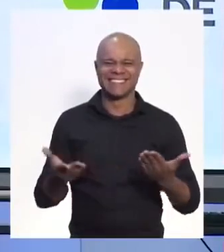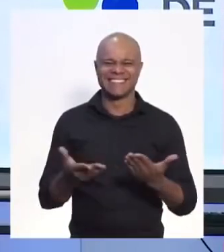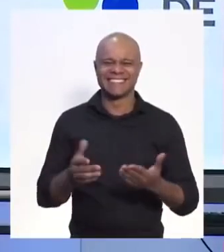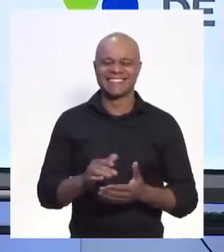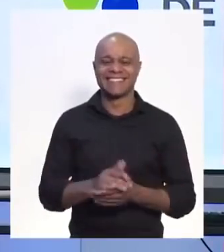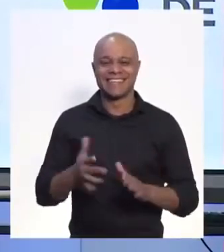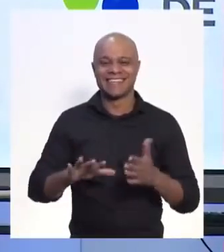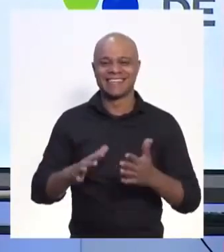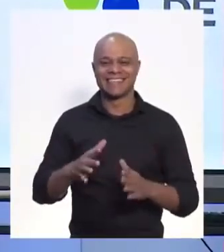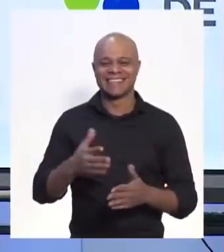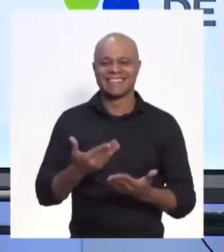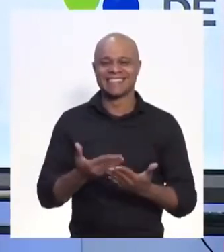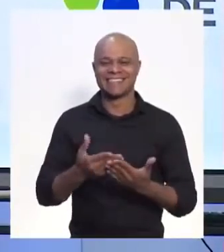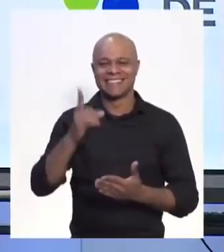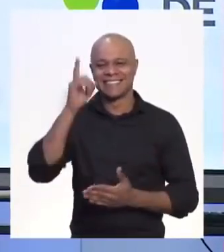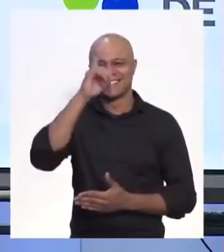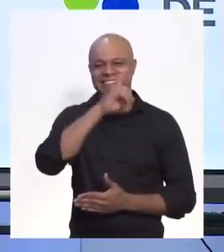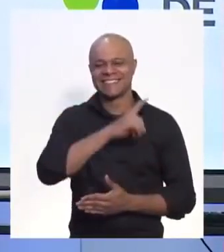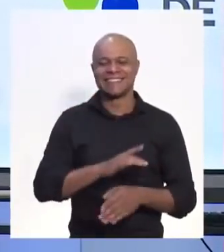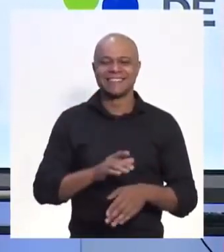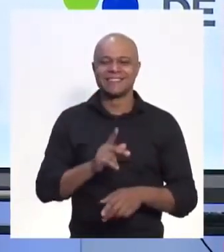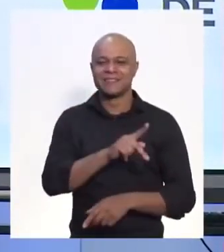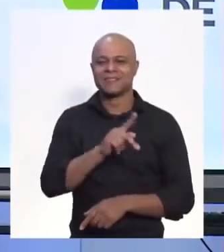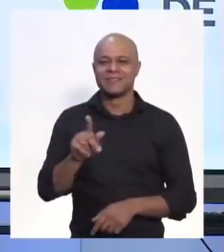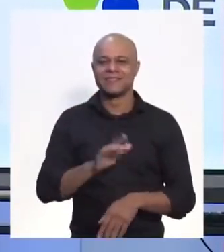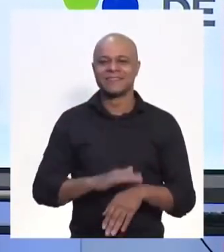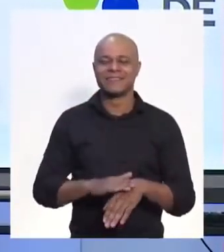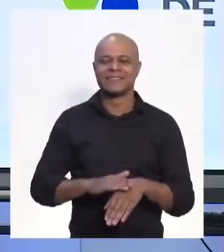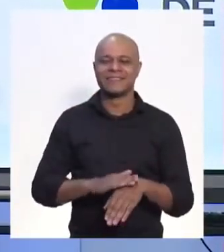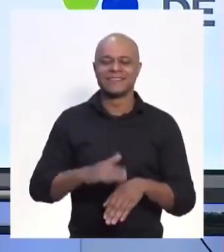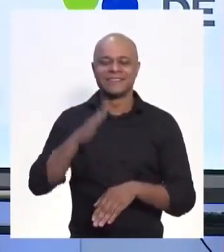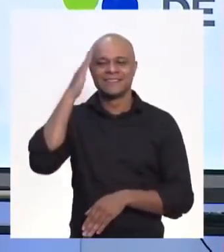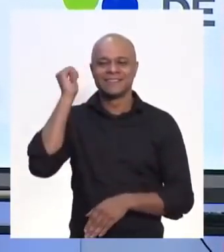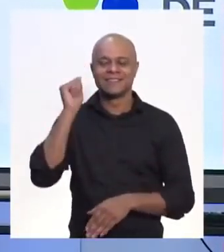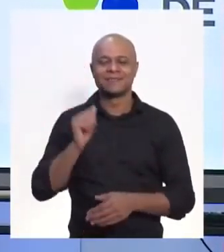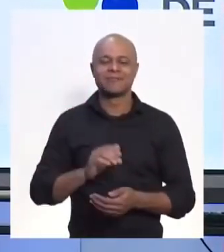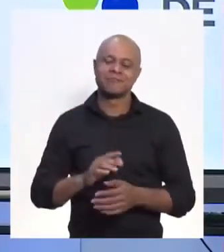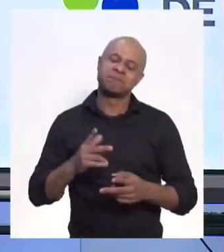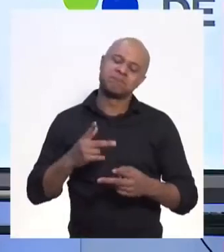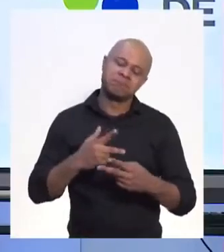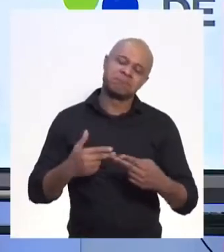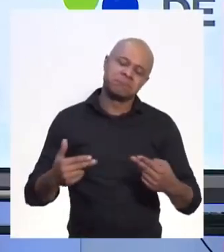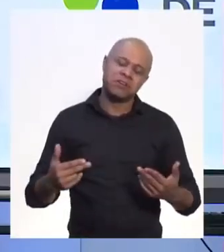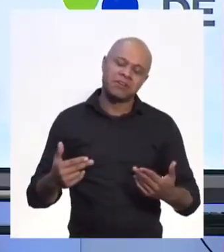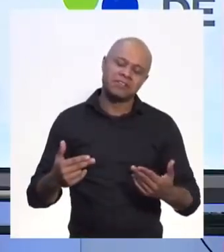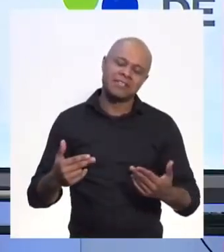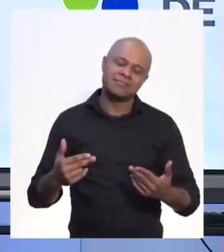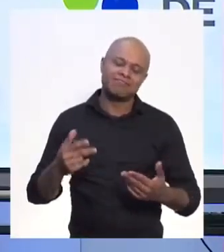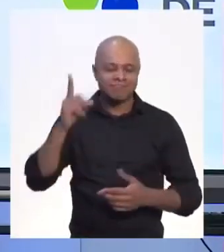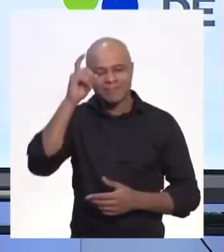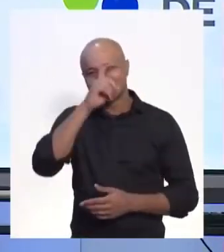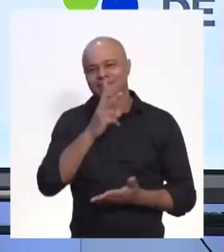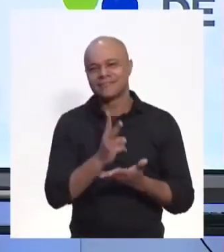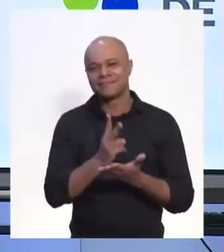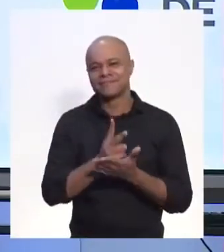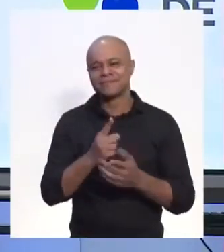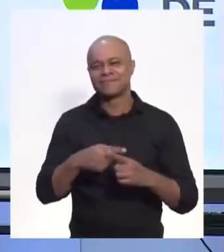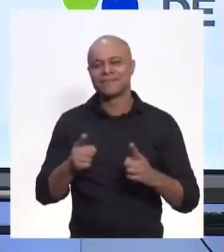essa, né? A gente conversa com os professores do ensino médio, a gente sabe que o conteúdo é pesado, conteúdo